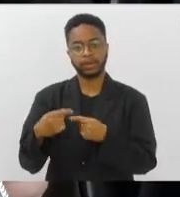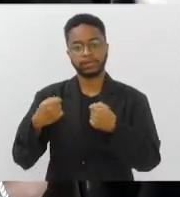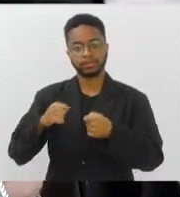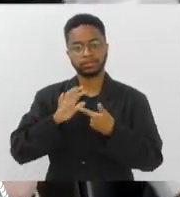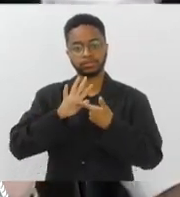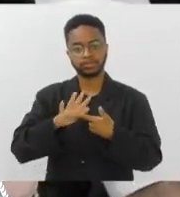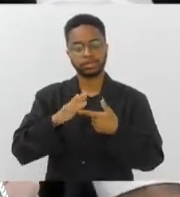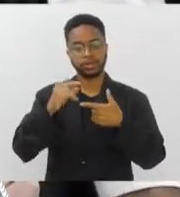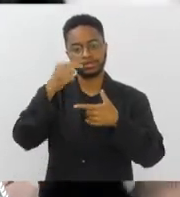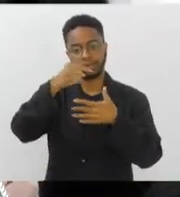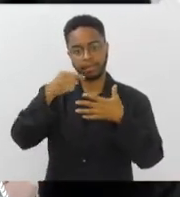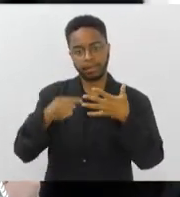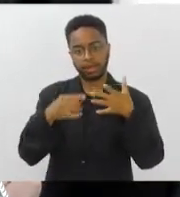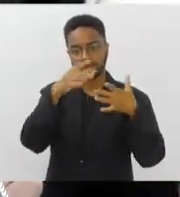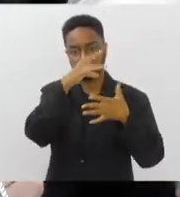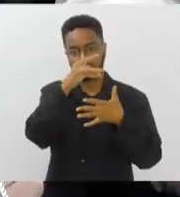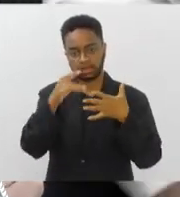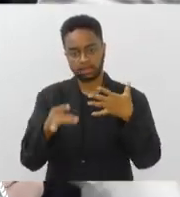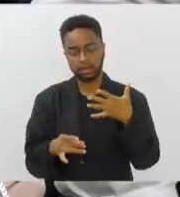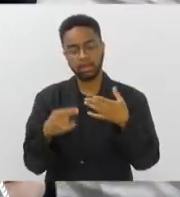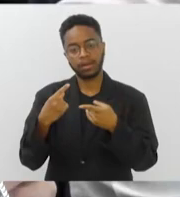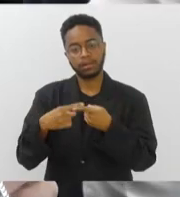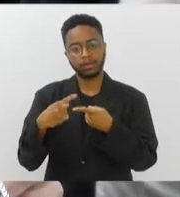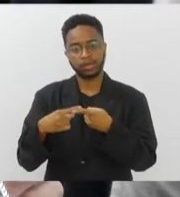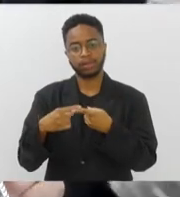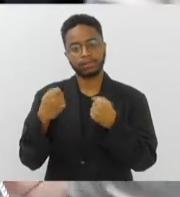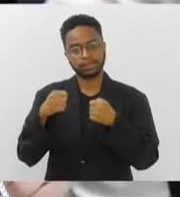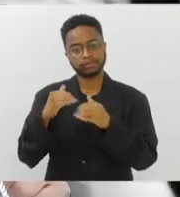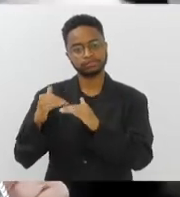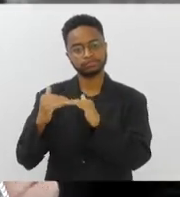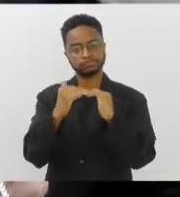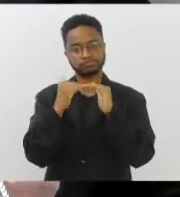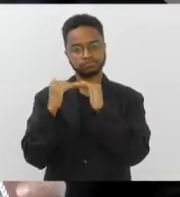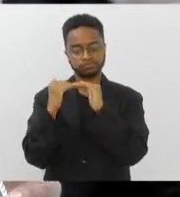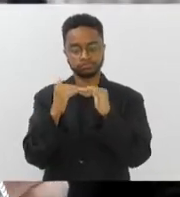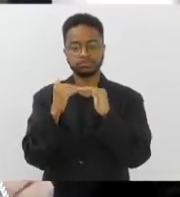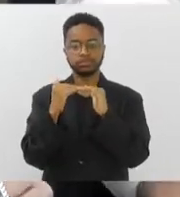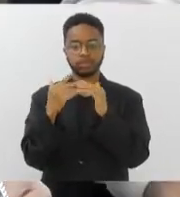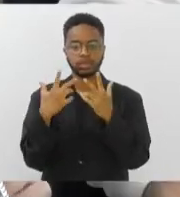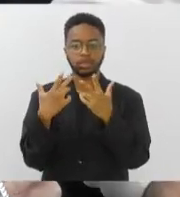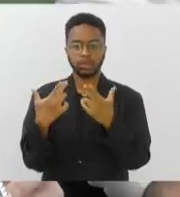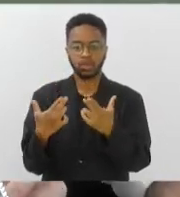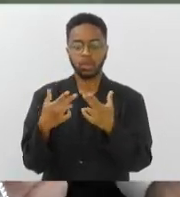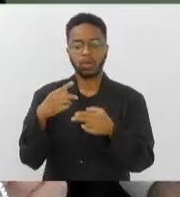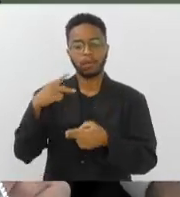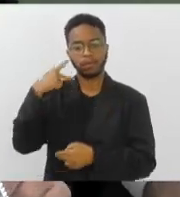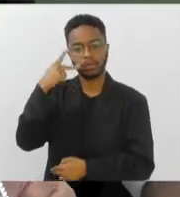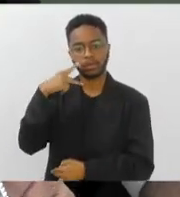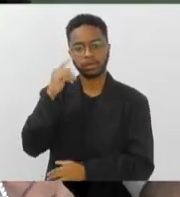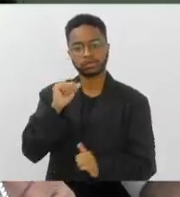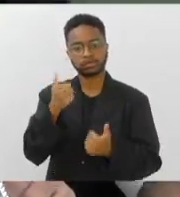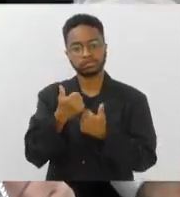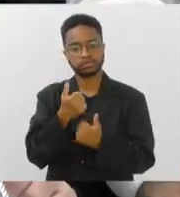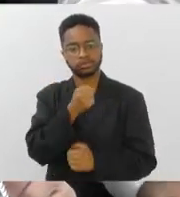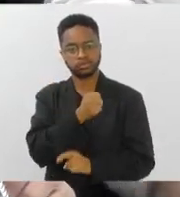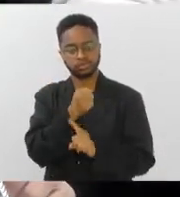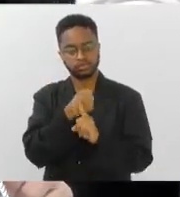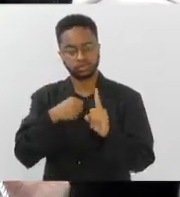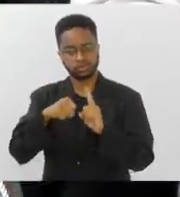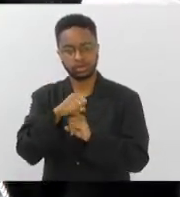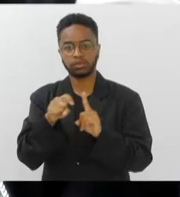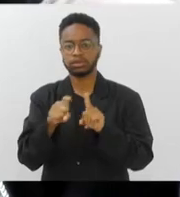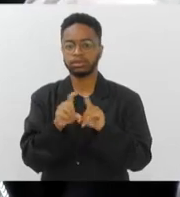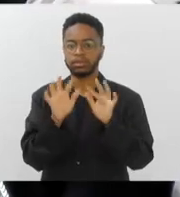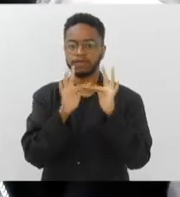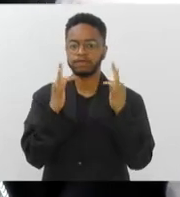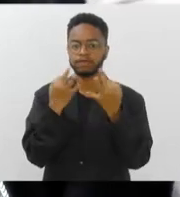definição ela seja, né, uniforme com que promove a própria política da assistência social com as